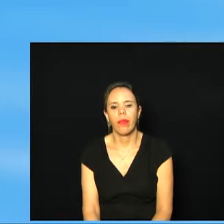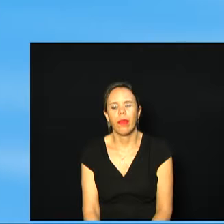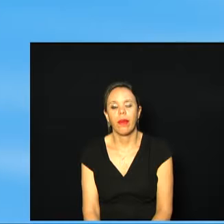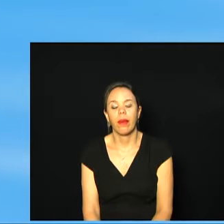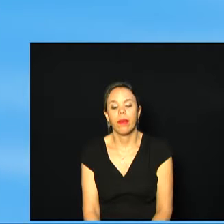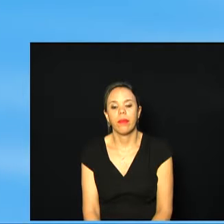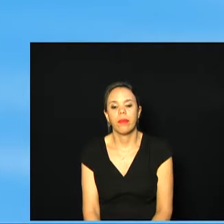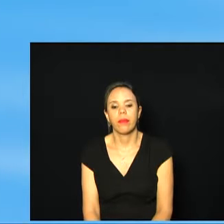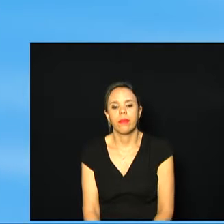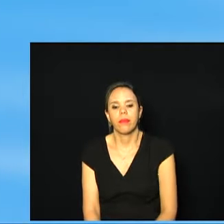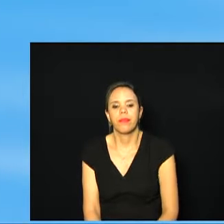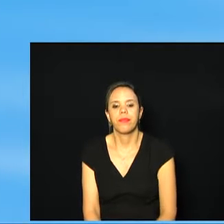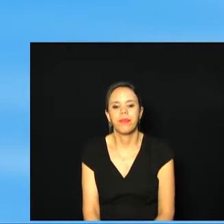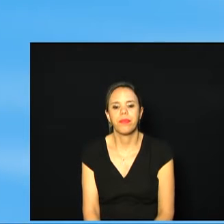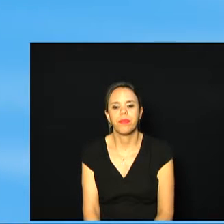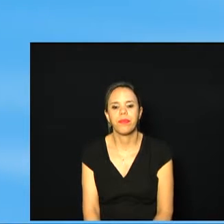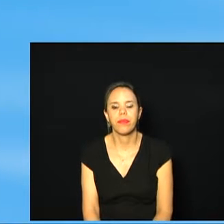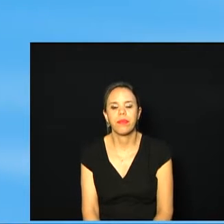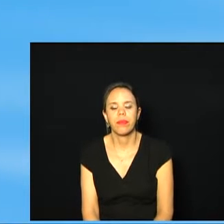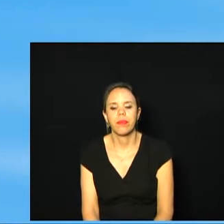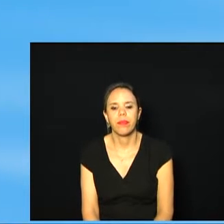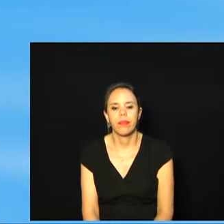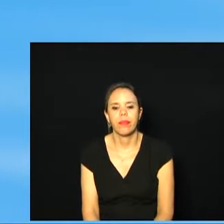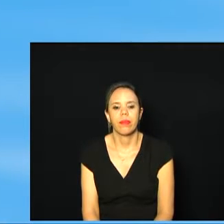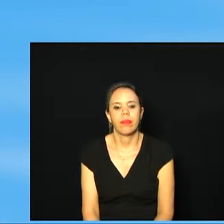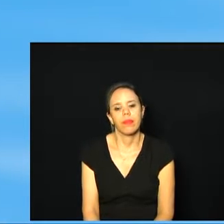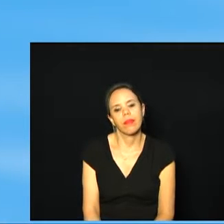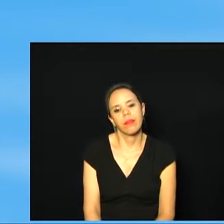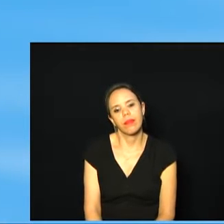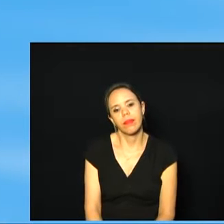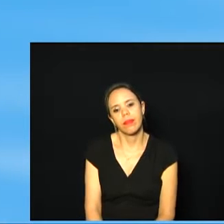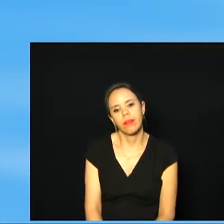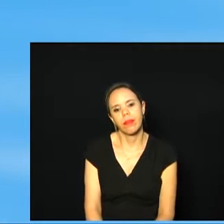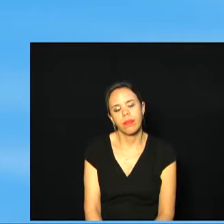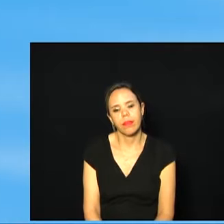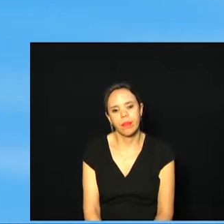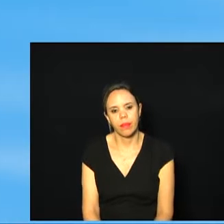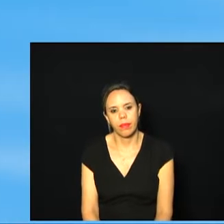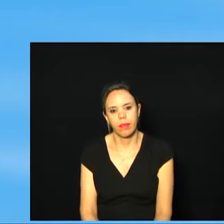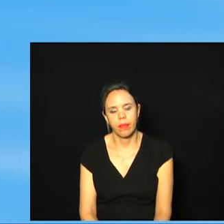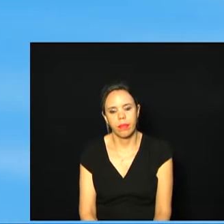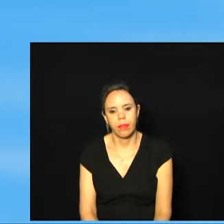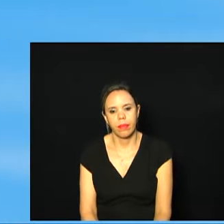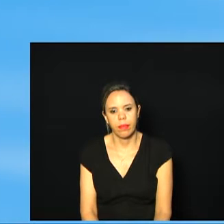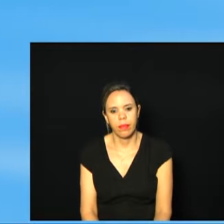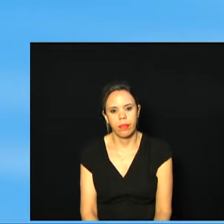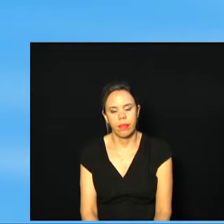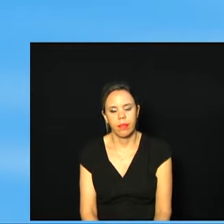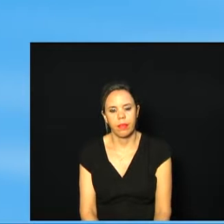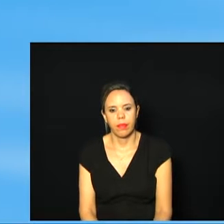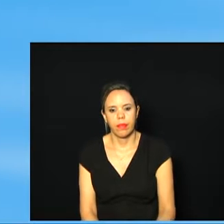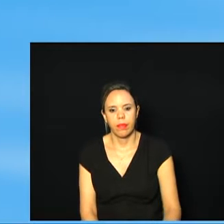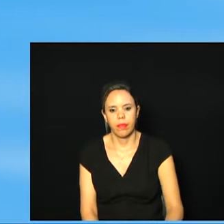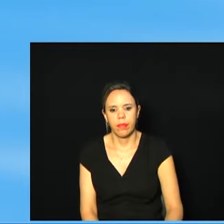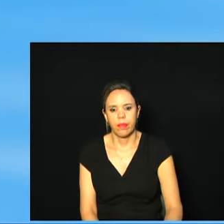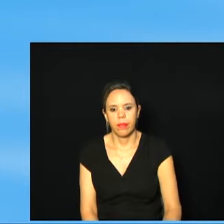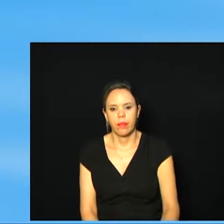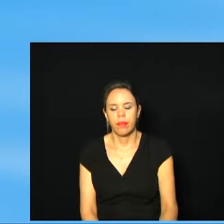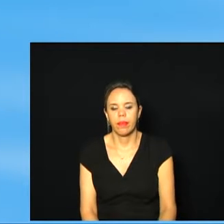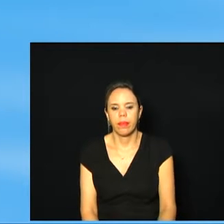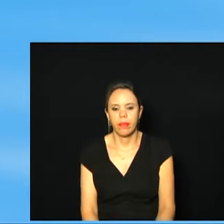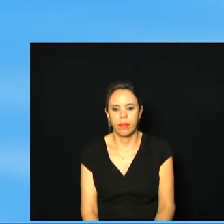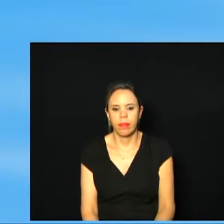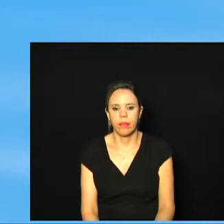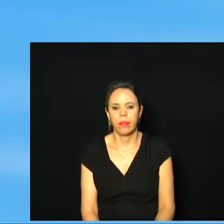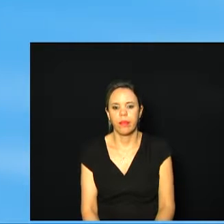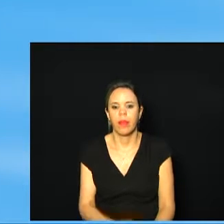Altamira, Vila João Milani, Vila São José, Vila São Paulo e ainda, olha, parte da Vila João Jorge, na